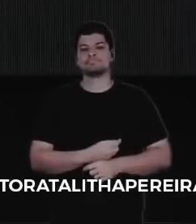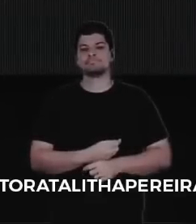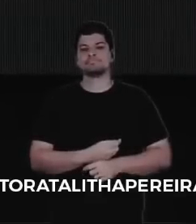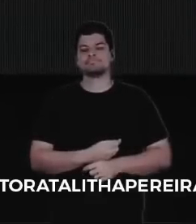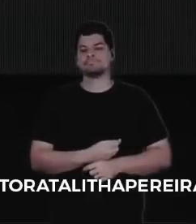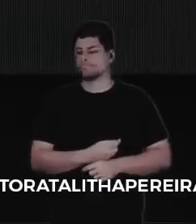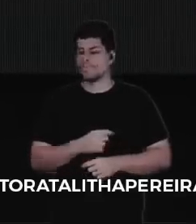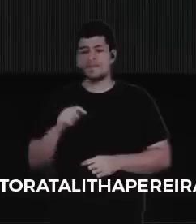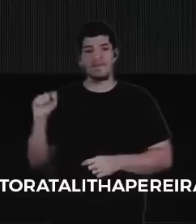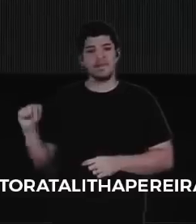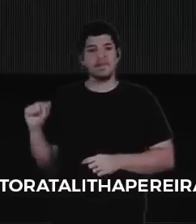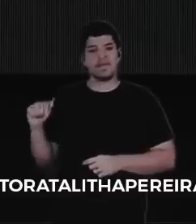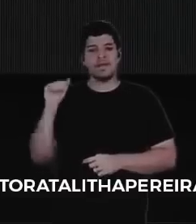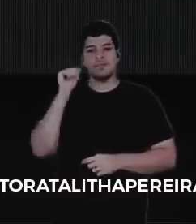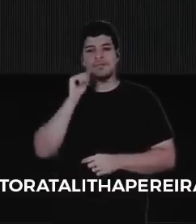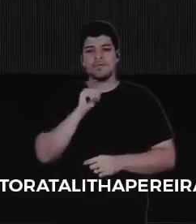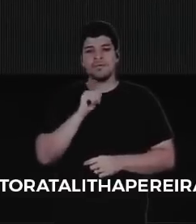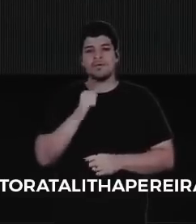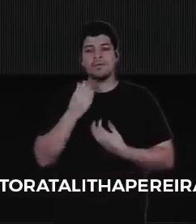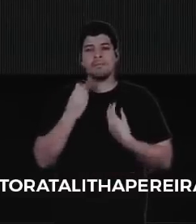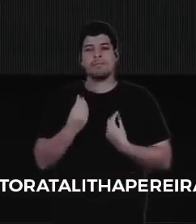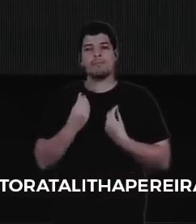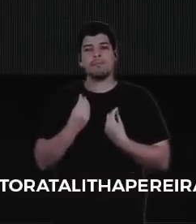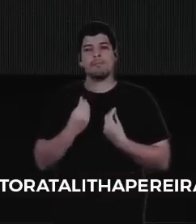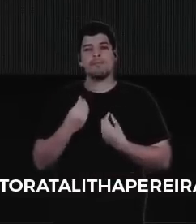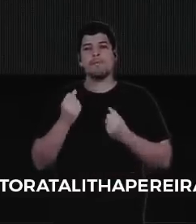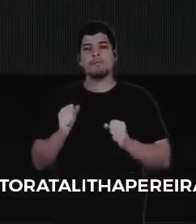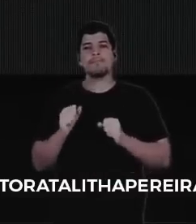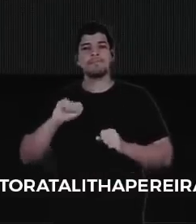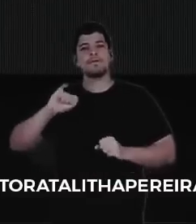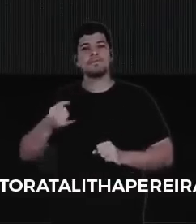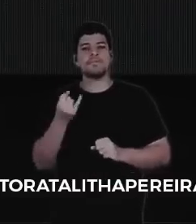Engraçado, porque aquela mulher podia ter aproveitado a oportunidade para